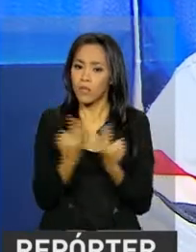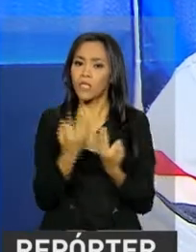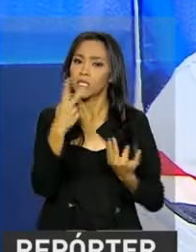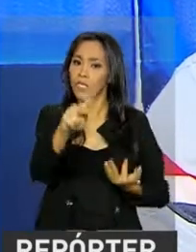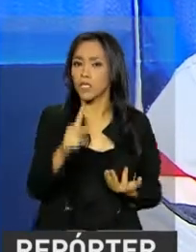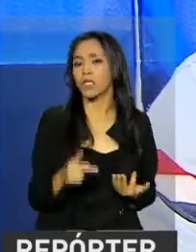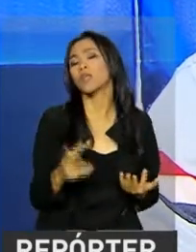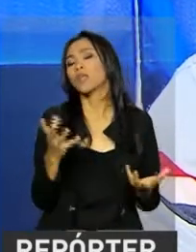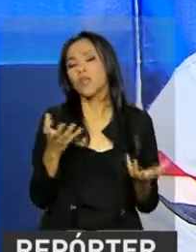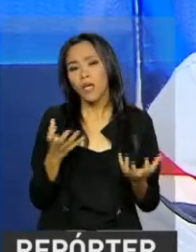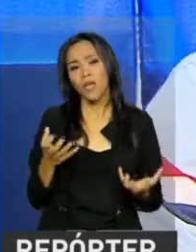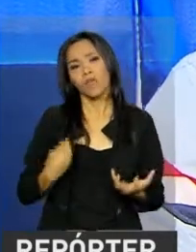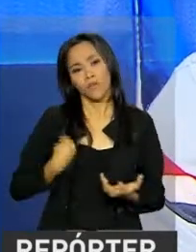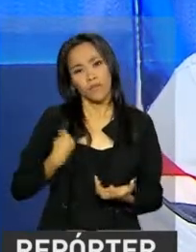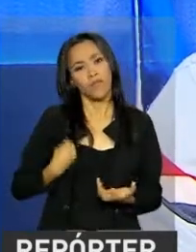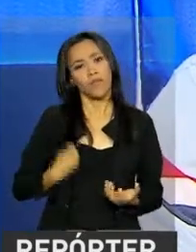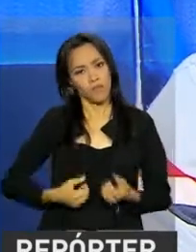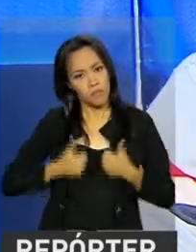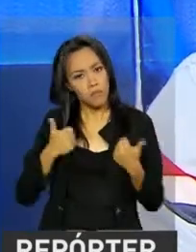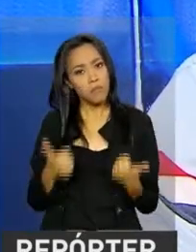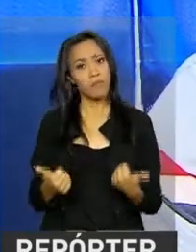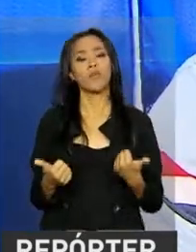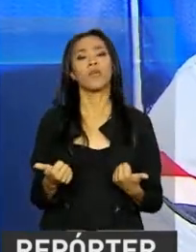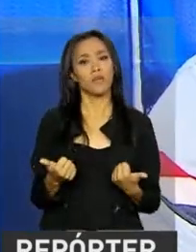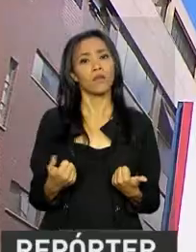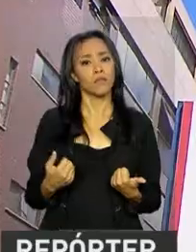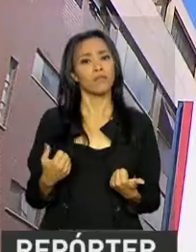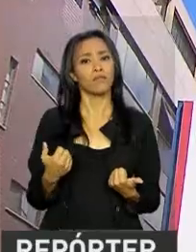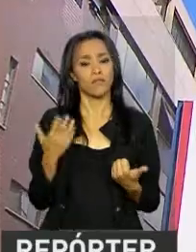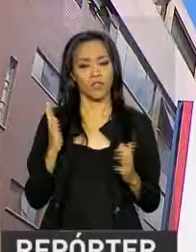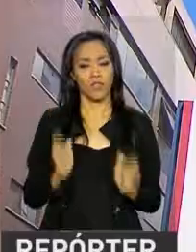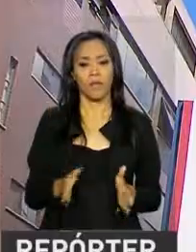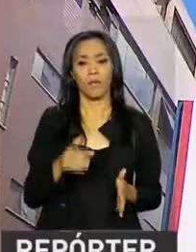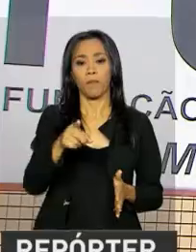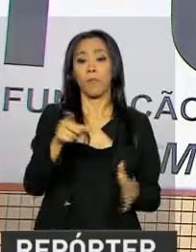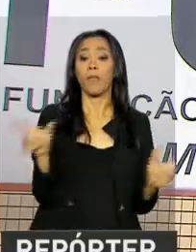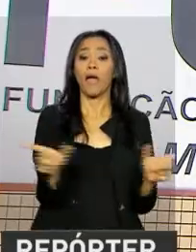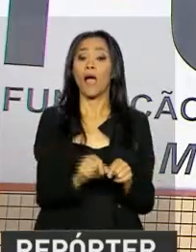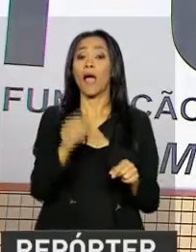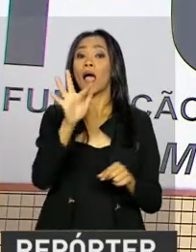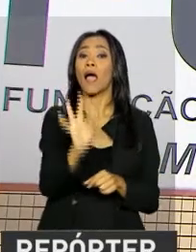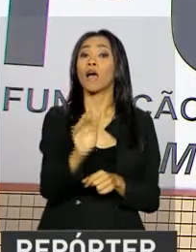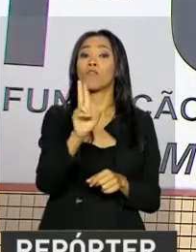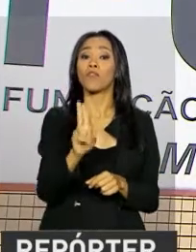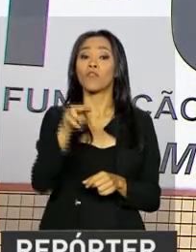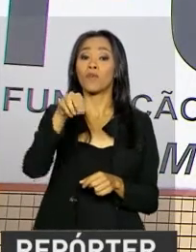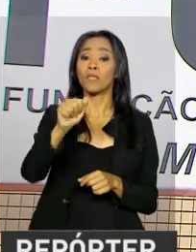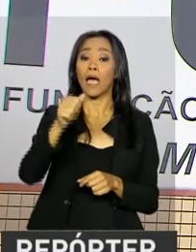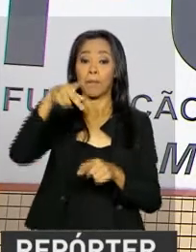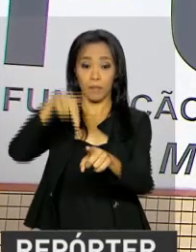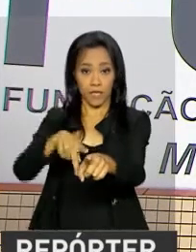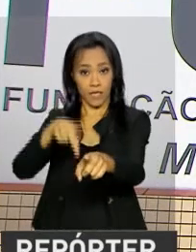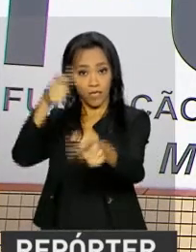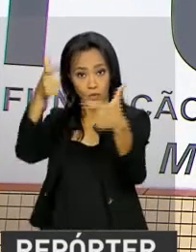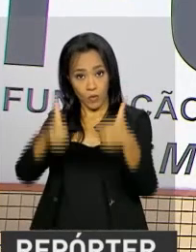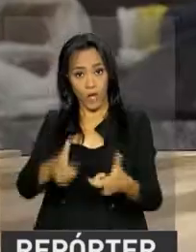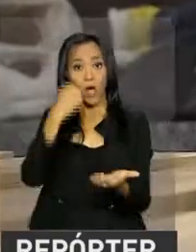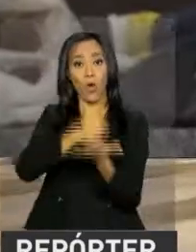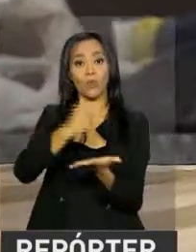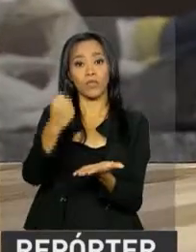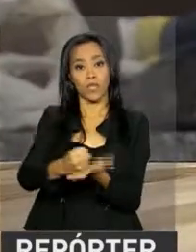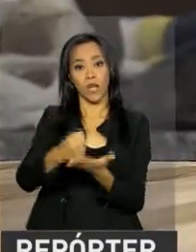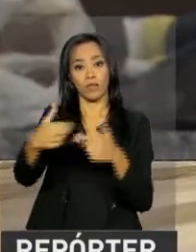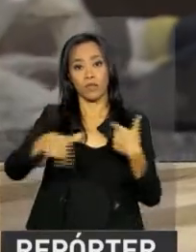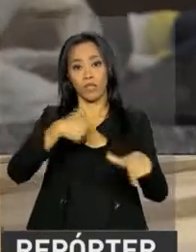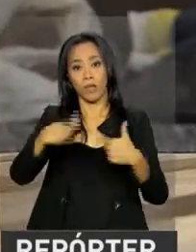viver uma vida a vida honestamente engraçado eu já tô vivendo a funap df gerencia 67 contratos de trabalho com